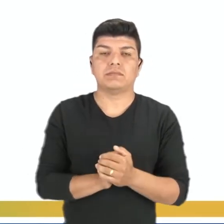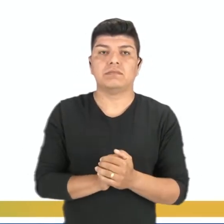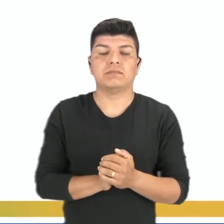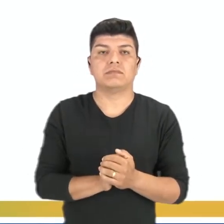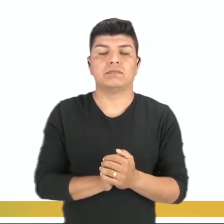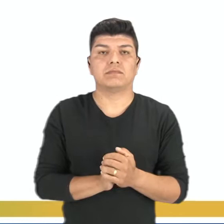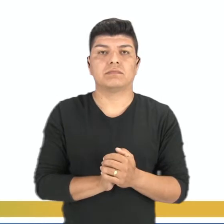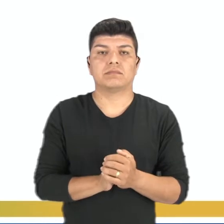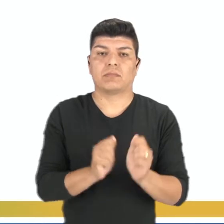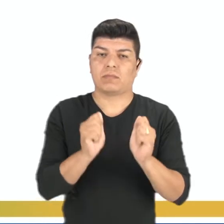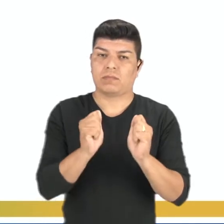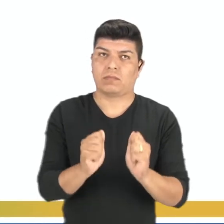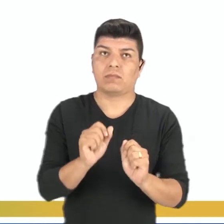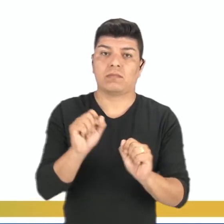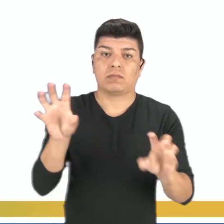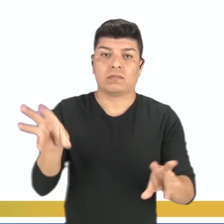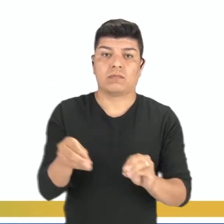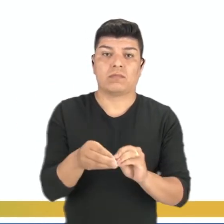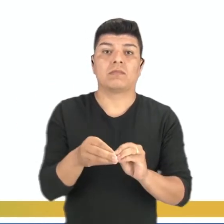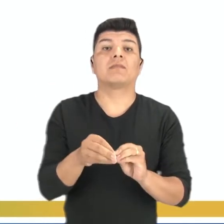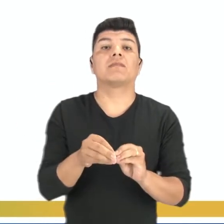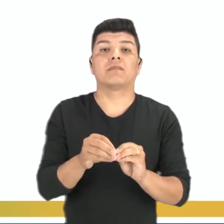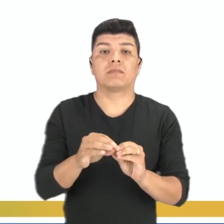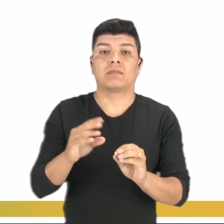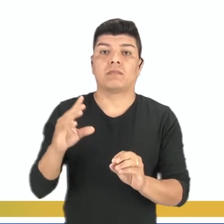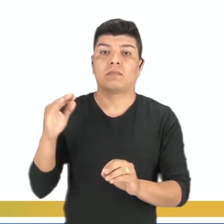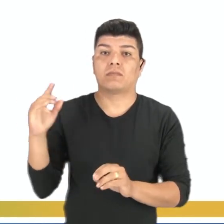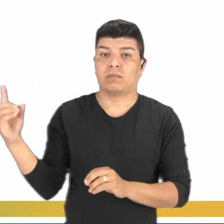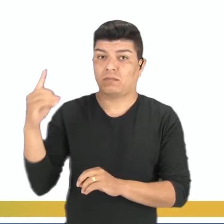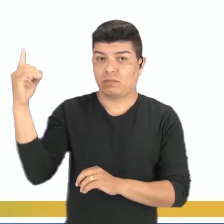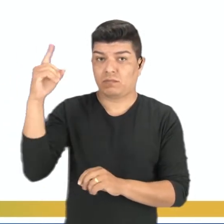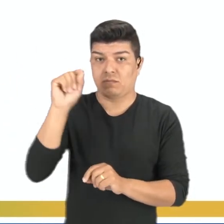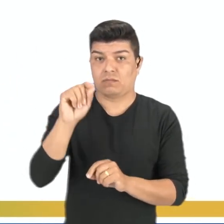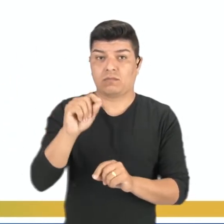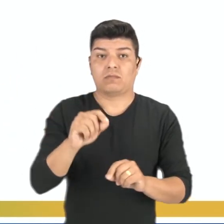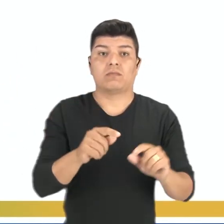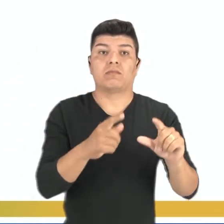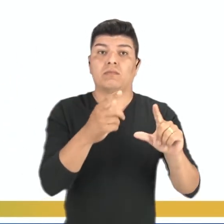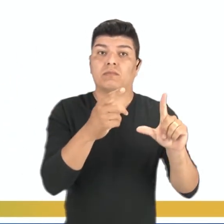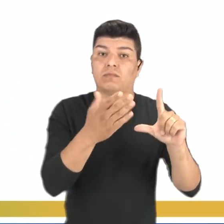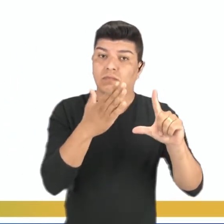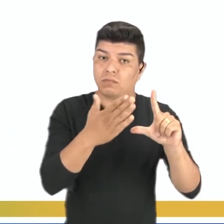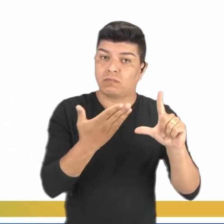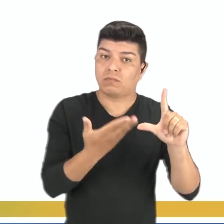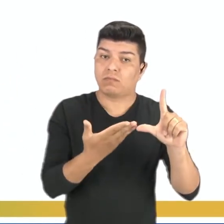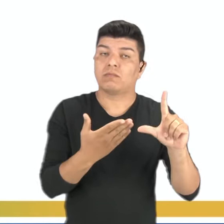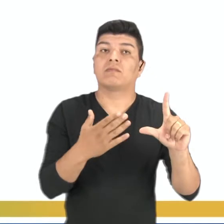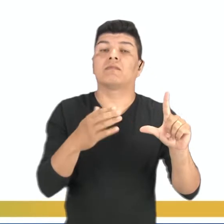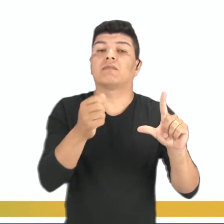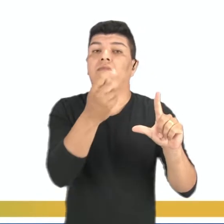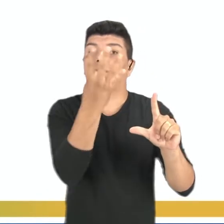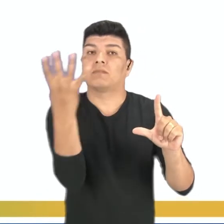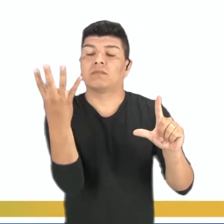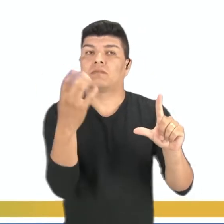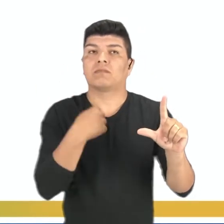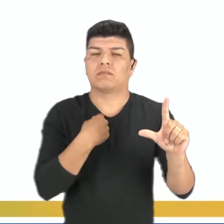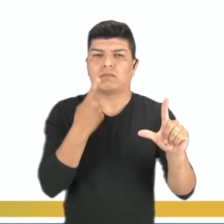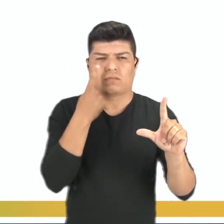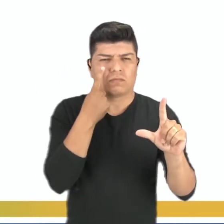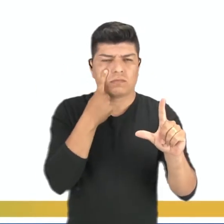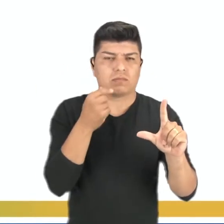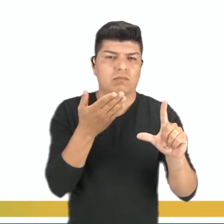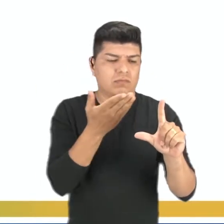coisa. Pode-se concluir a altura PR desse triângulo mede quanto? Então,